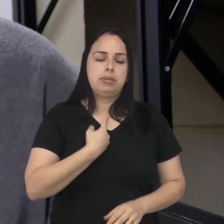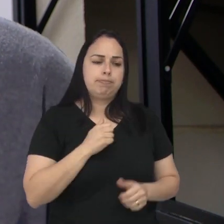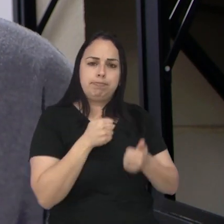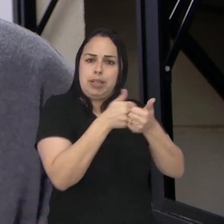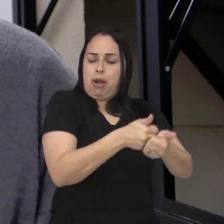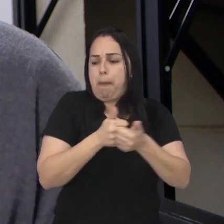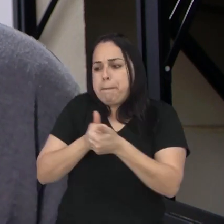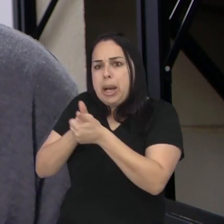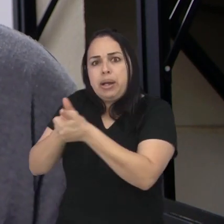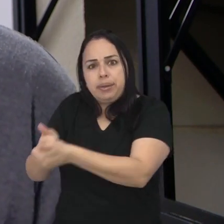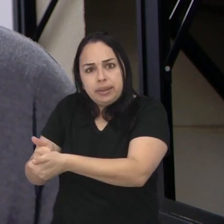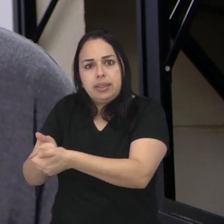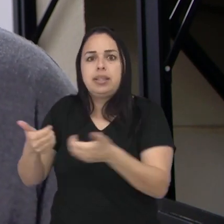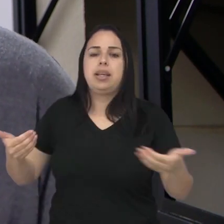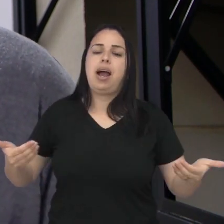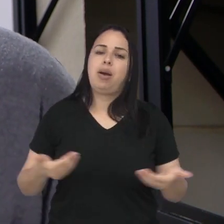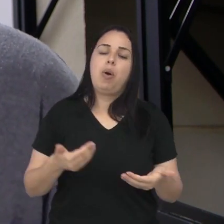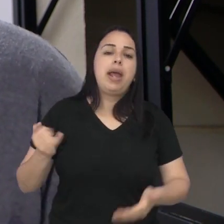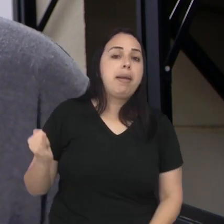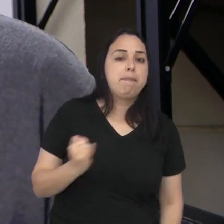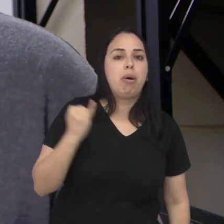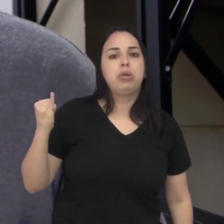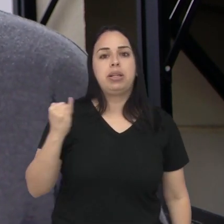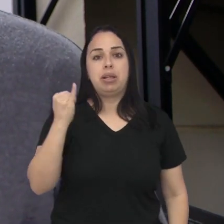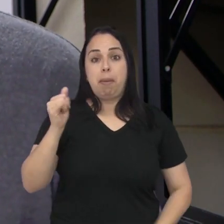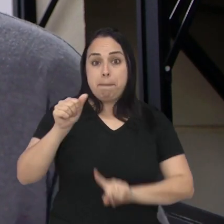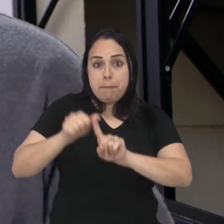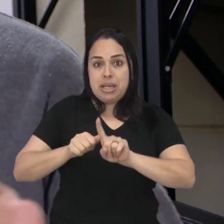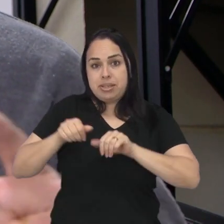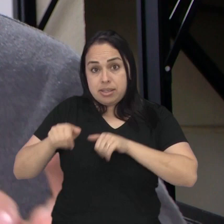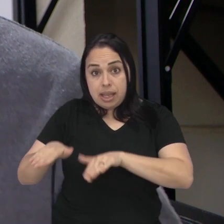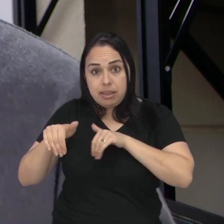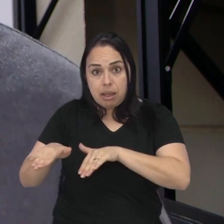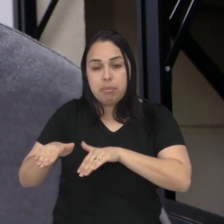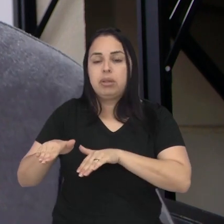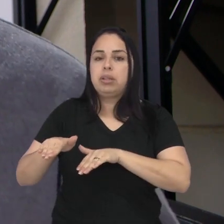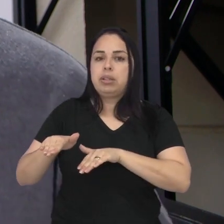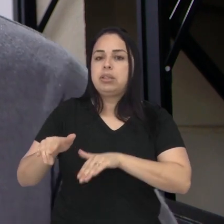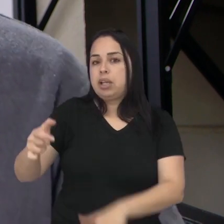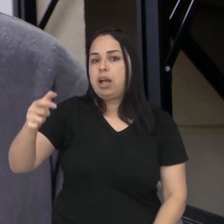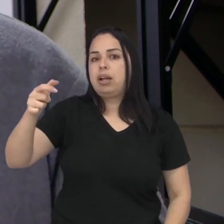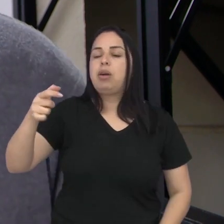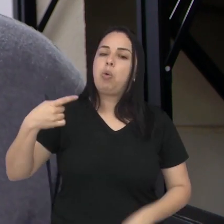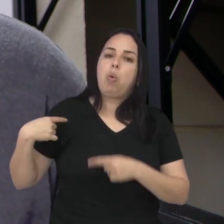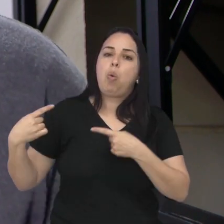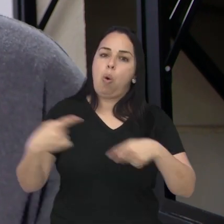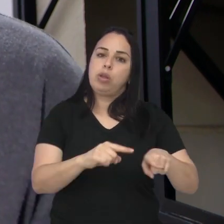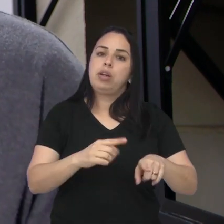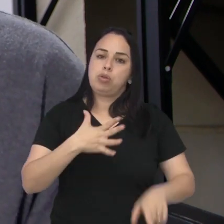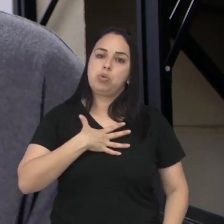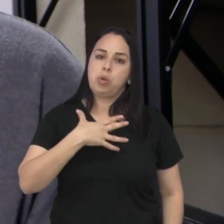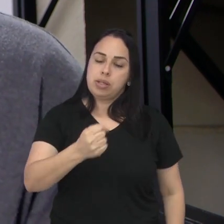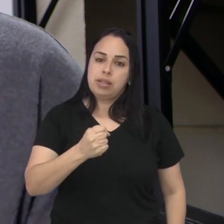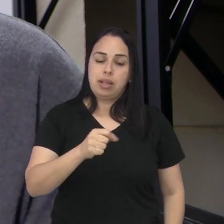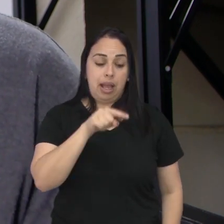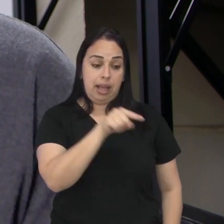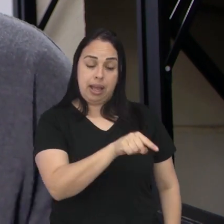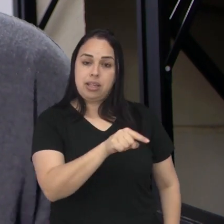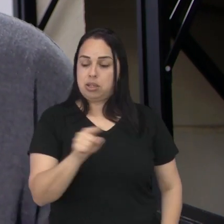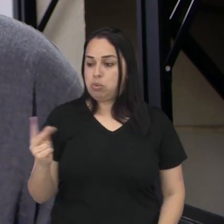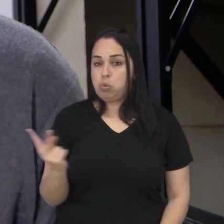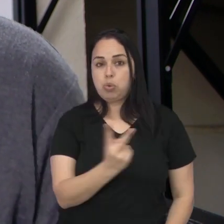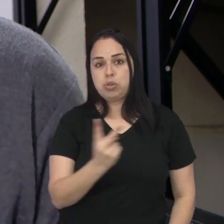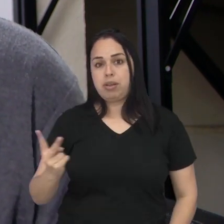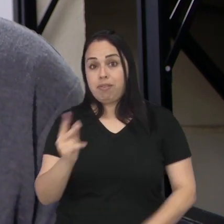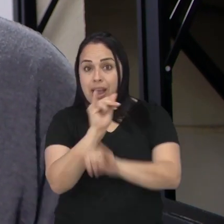tem esse acompanhamento desde o início. E agora também é importante que em setembro, quando chega, né, o mês da prevenção ao suicídio,